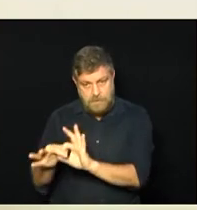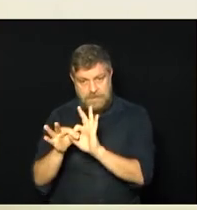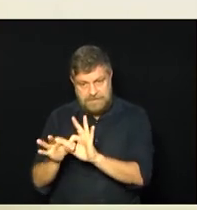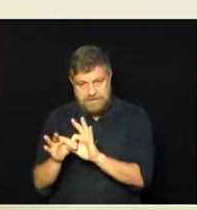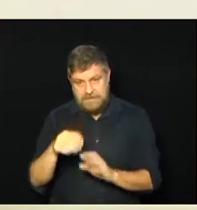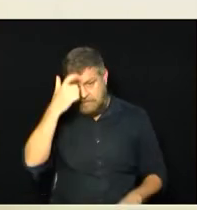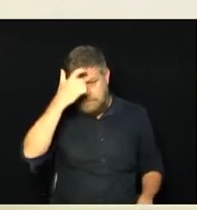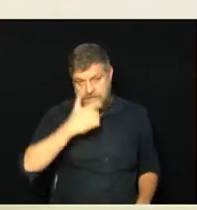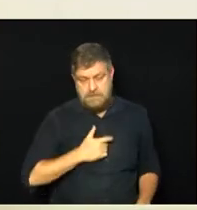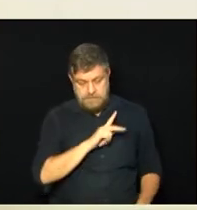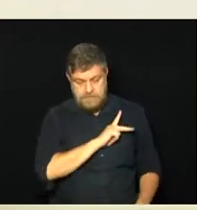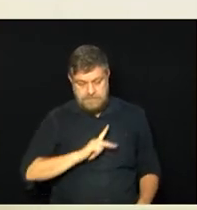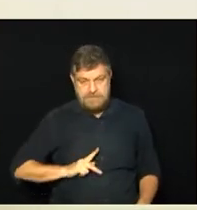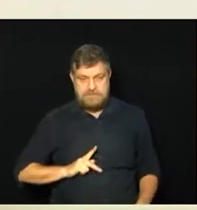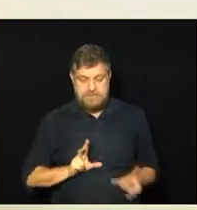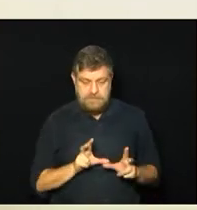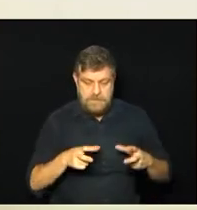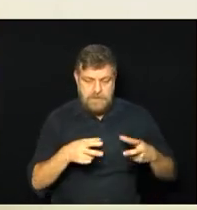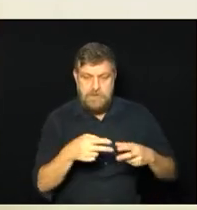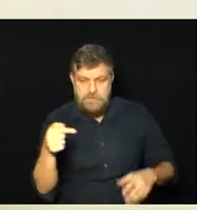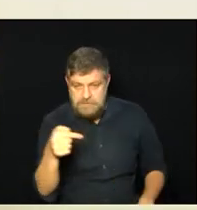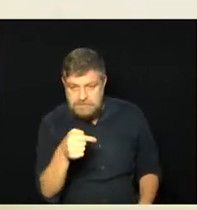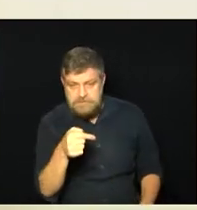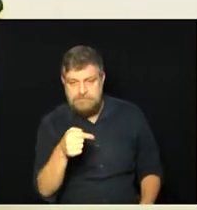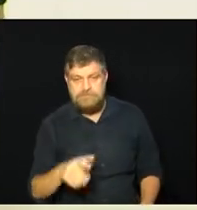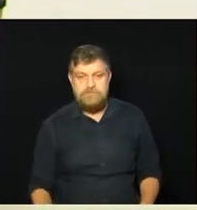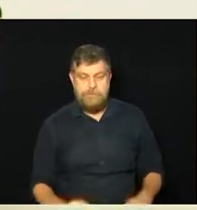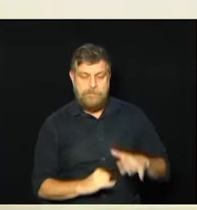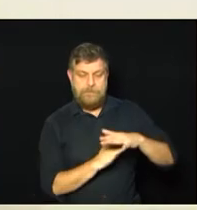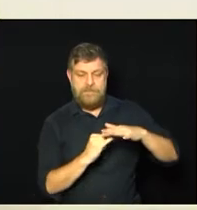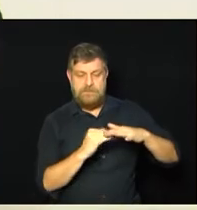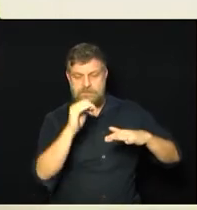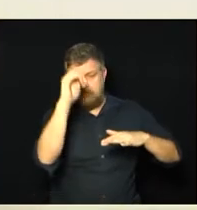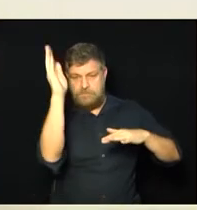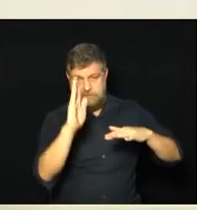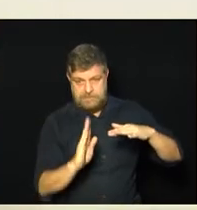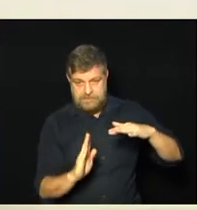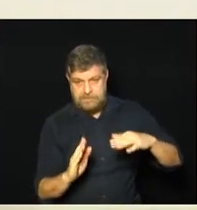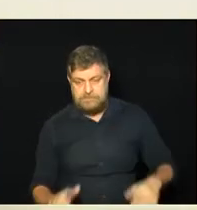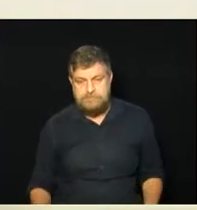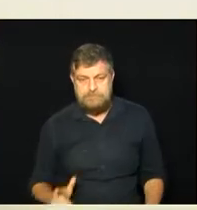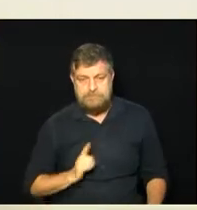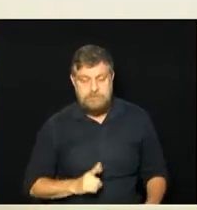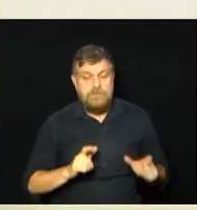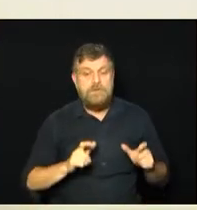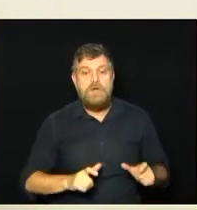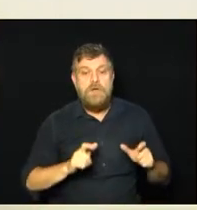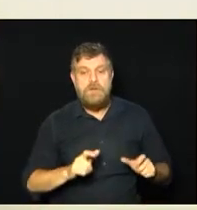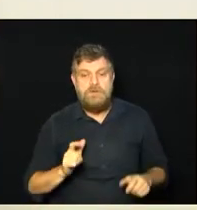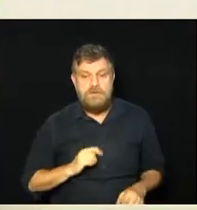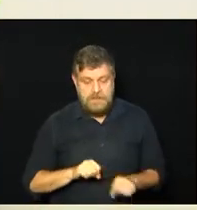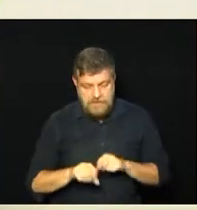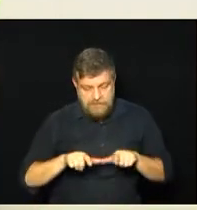eu sou presidenta de uma comissão que é a comissão do Instituto Federal, né? Que o Instituto Federal é um espaço que